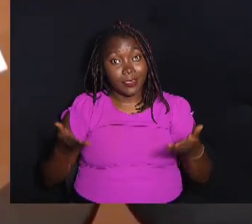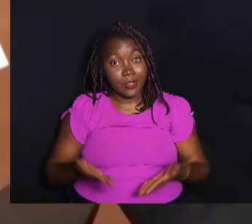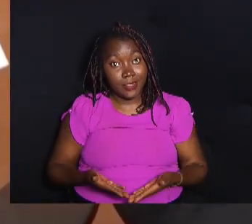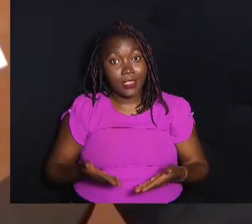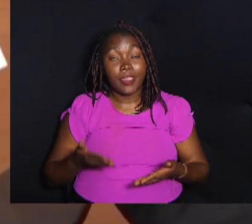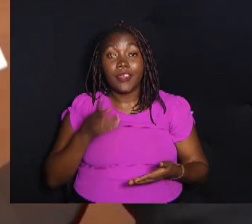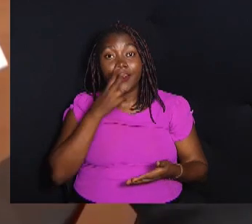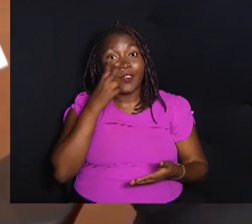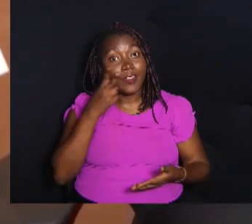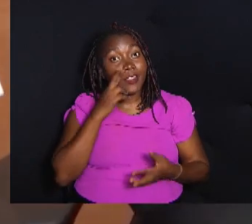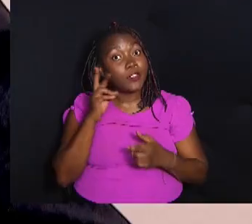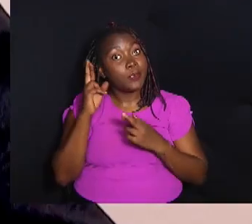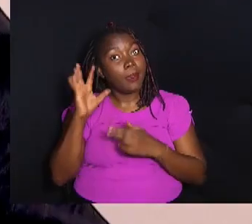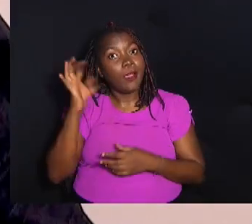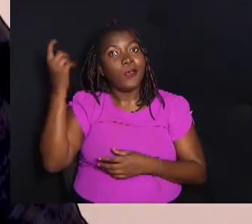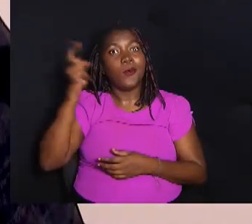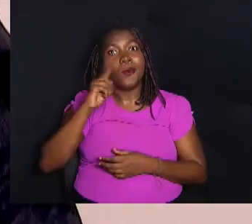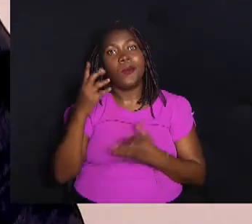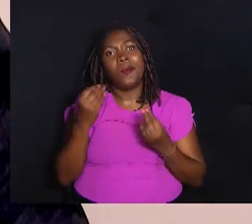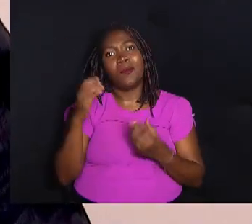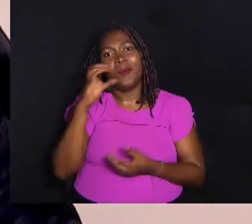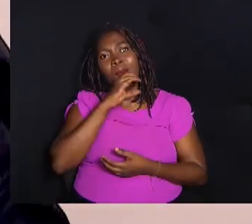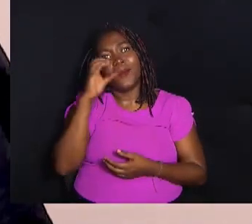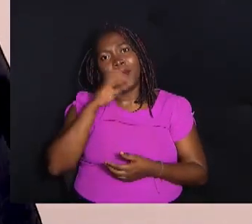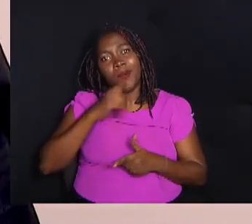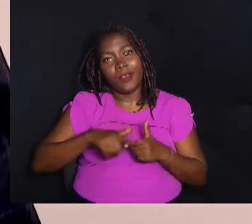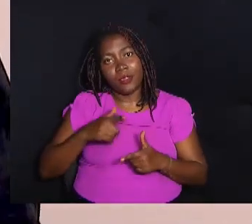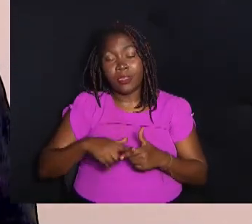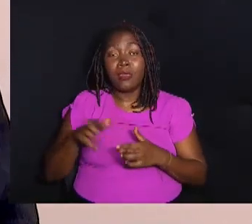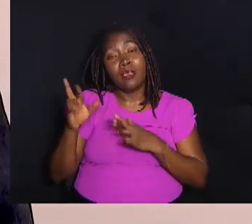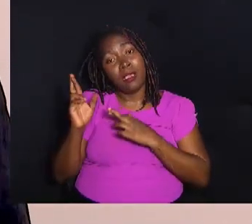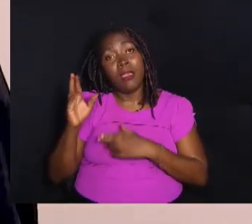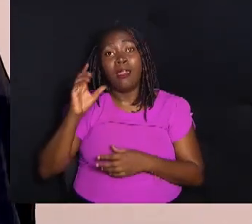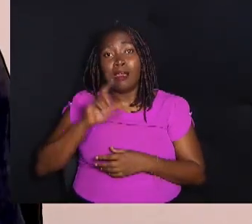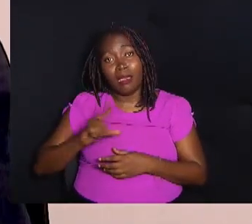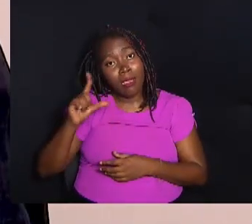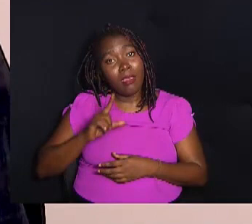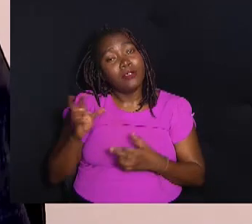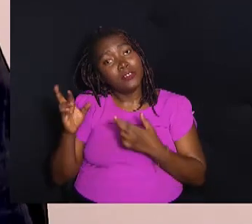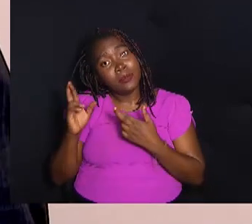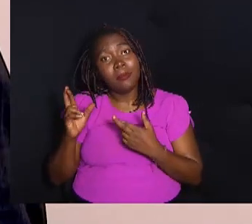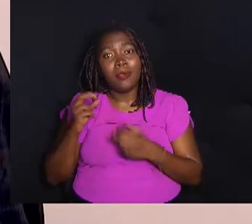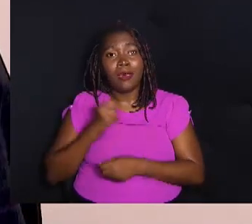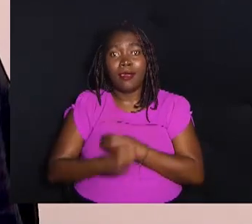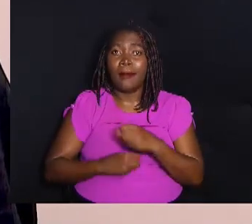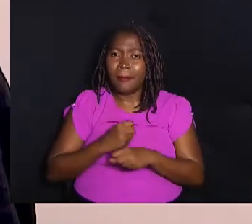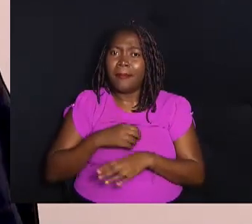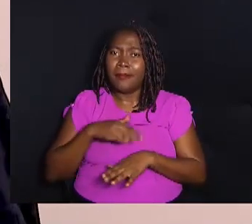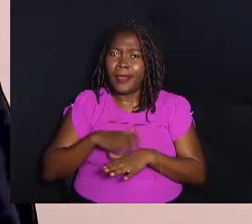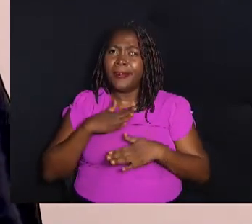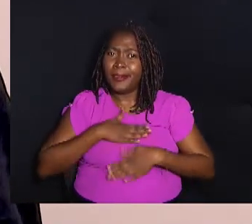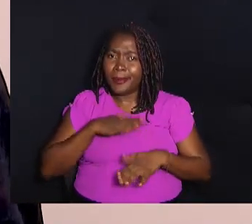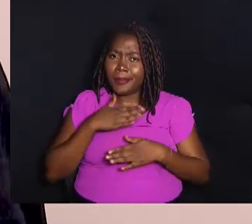ocorrências emergenciais esperamos é claro que a gente espera que seja um ano mais tranquilo eh